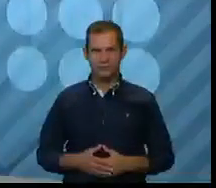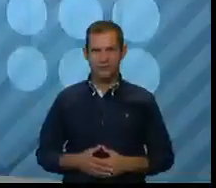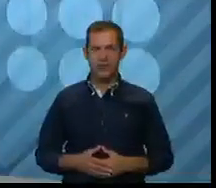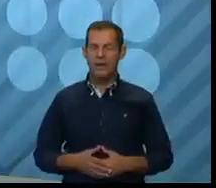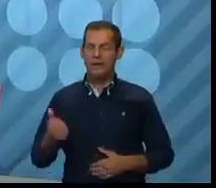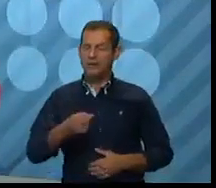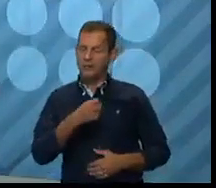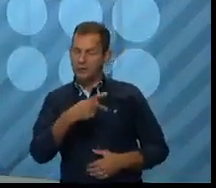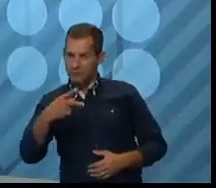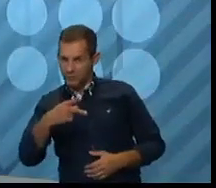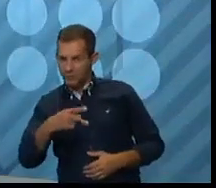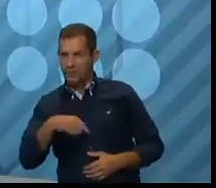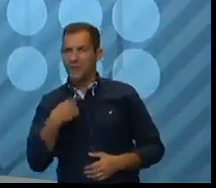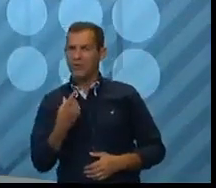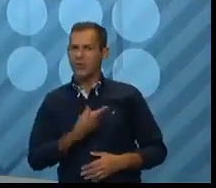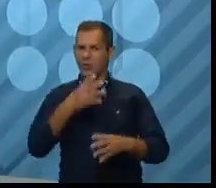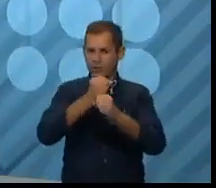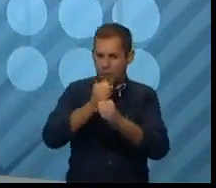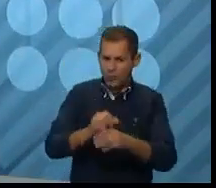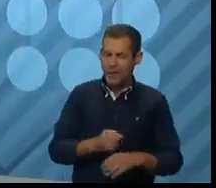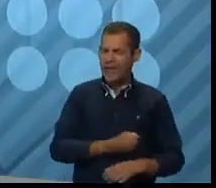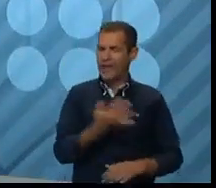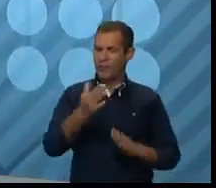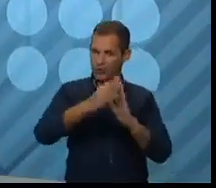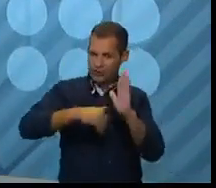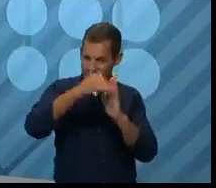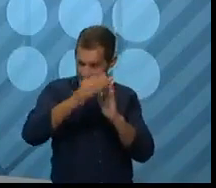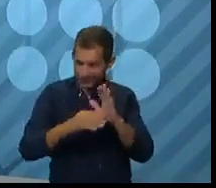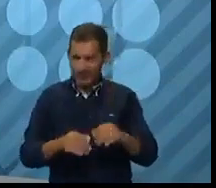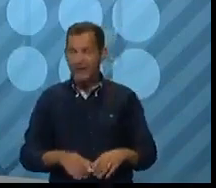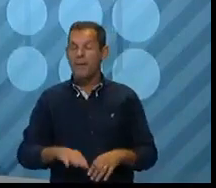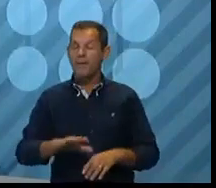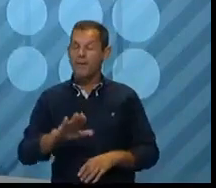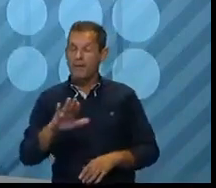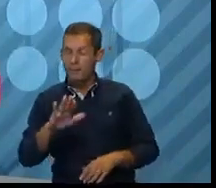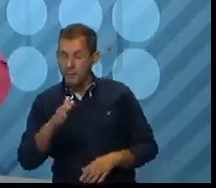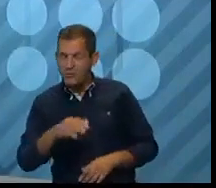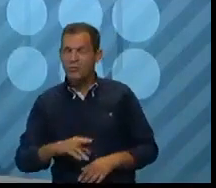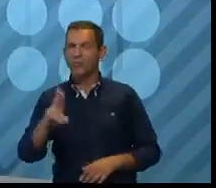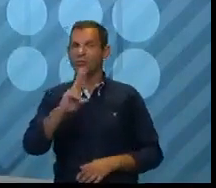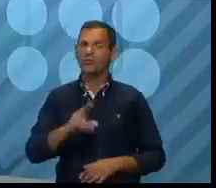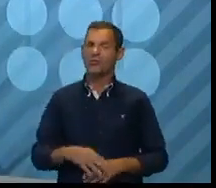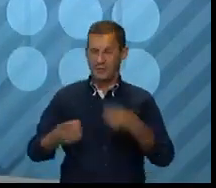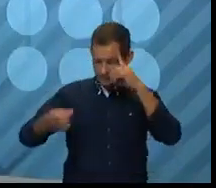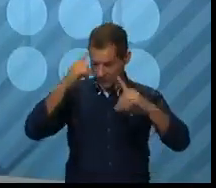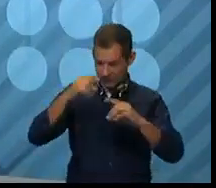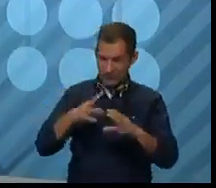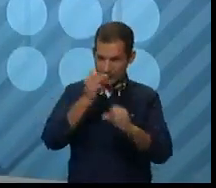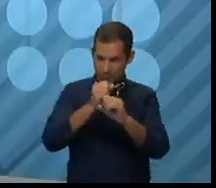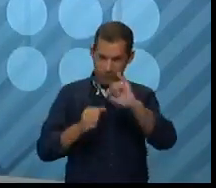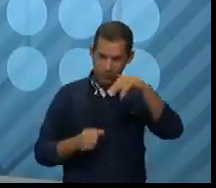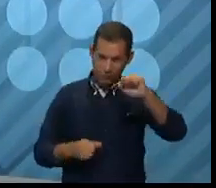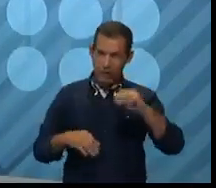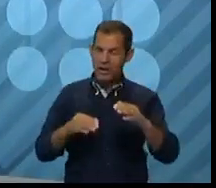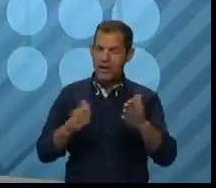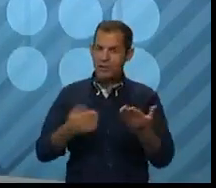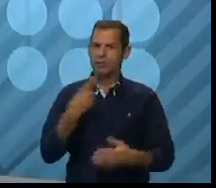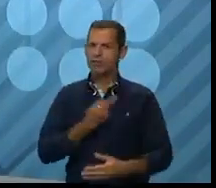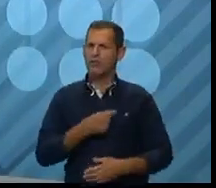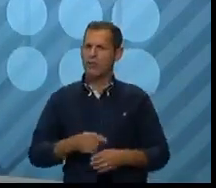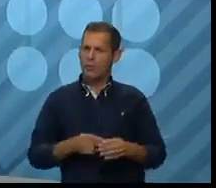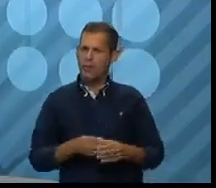Na primeira situação-problema, calculamos a quantidade de tinta aproximada, utilizando a ideia da soma de Riemann. Agora nós